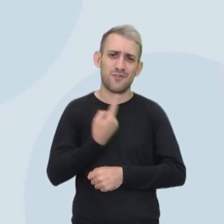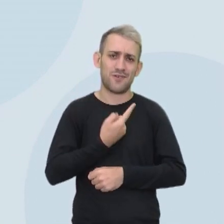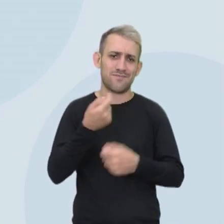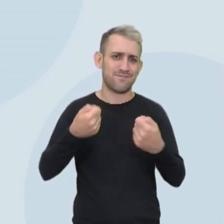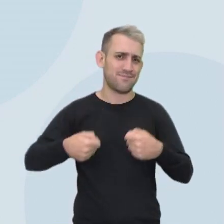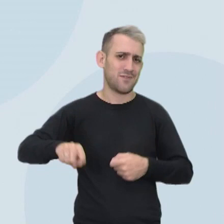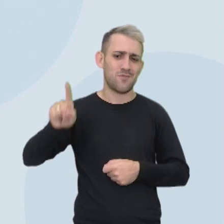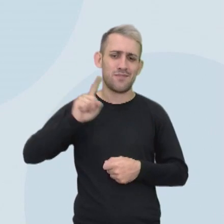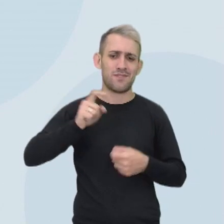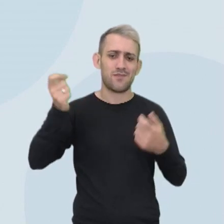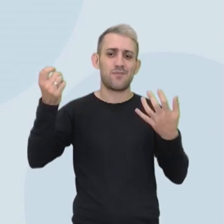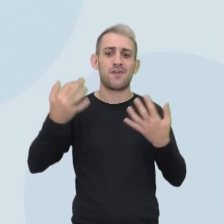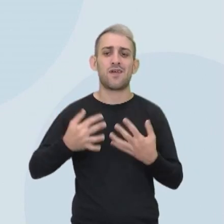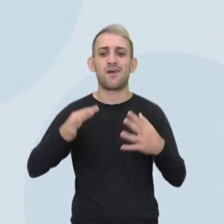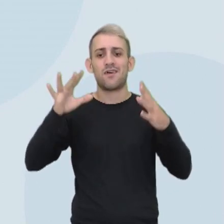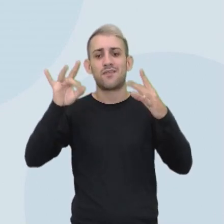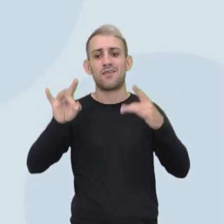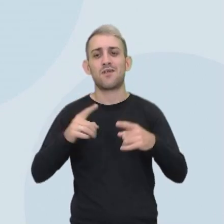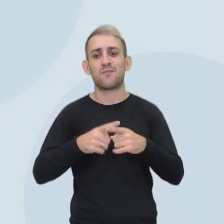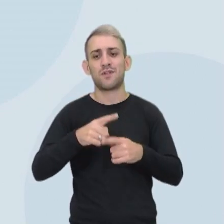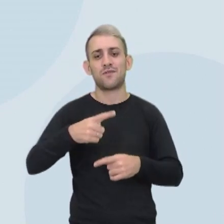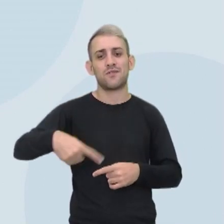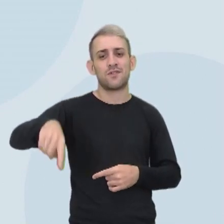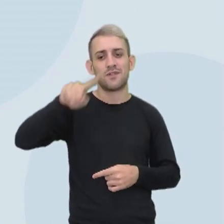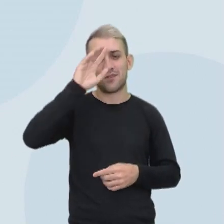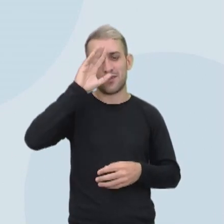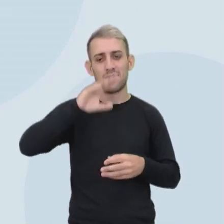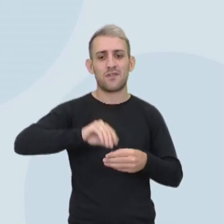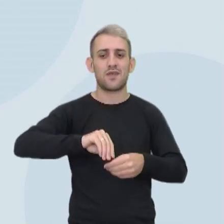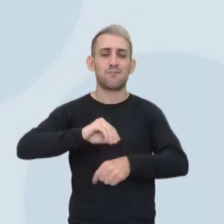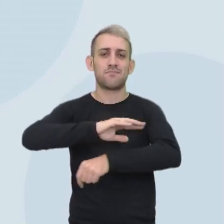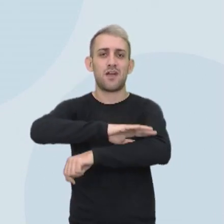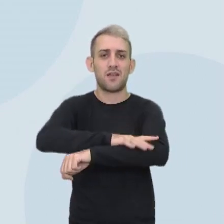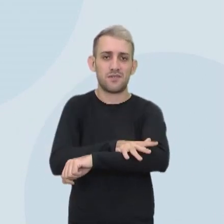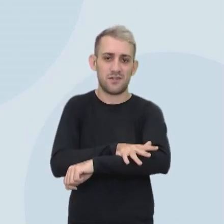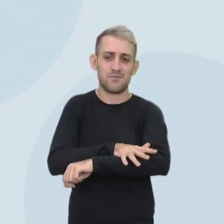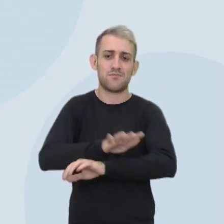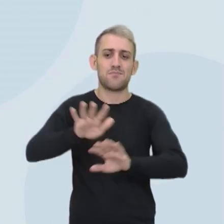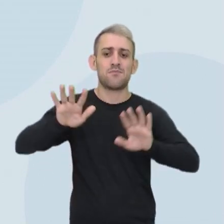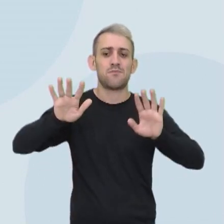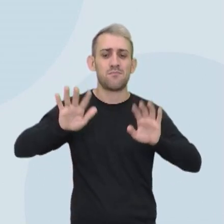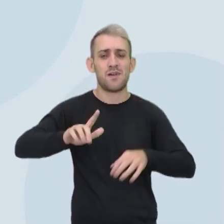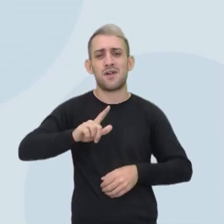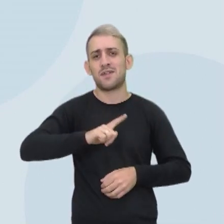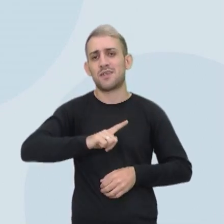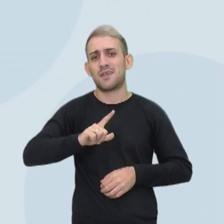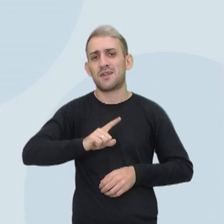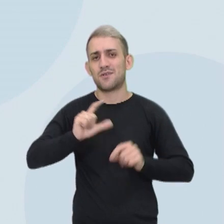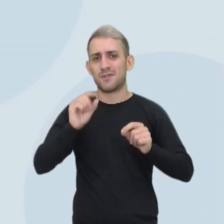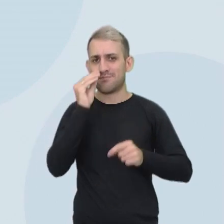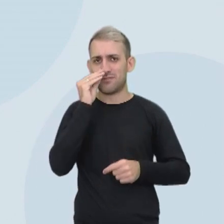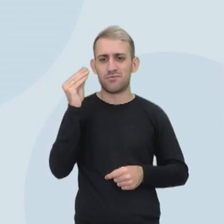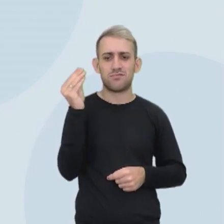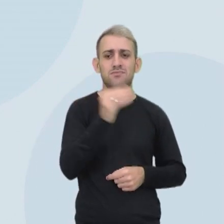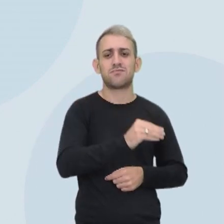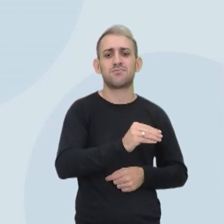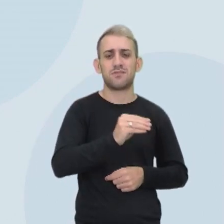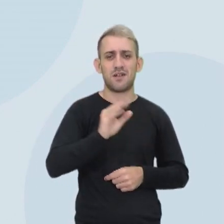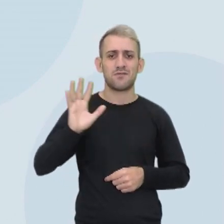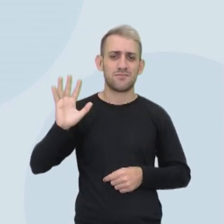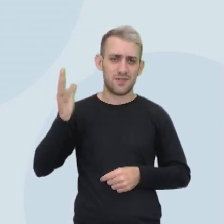explicar tanto assim, né? A própria frase aí já está dizendo, mas assim, é essa discriminação que